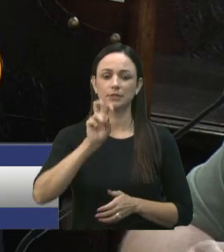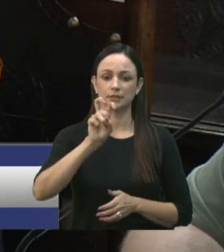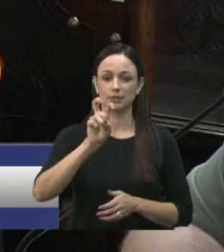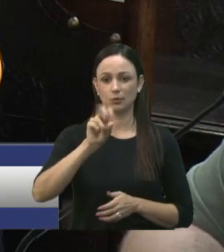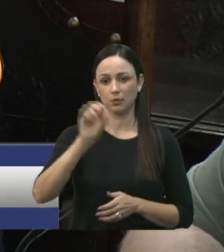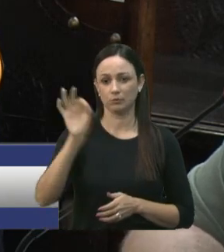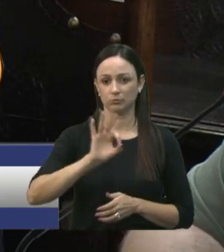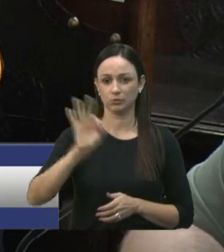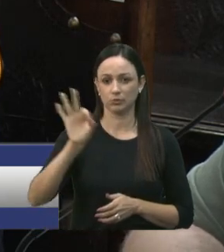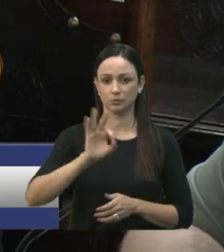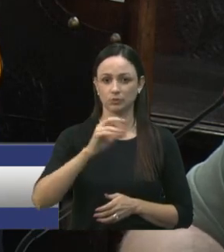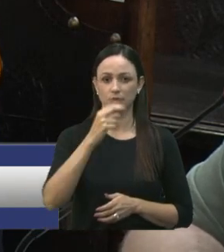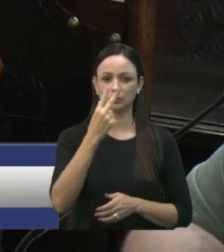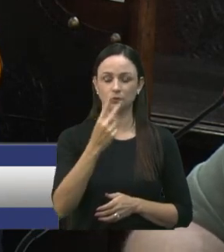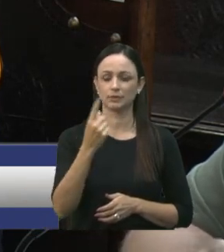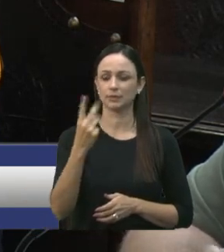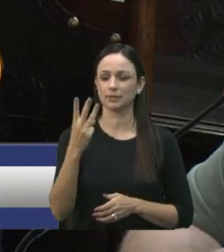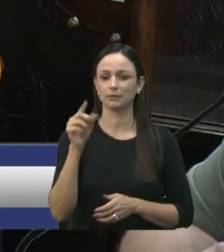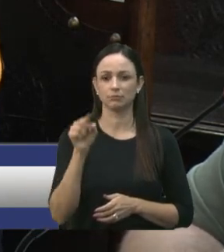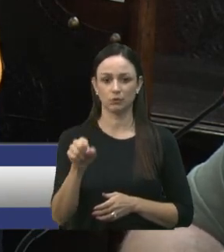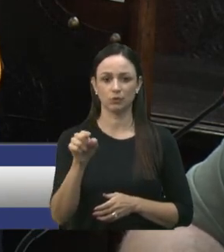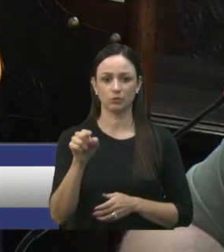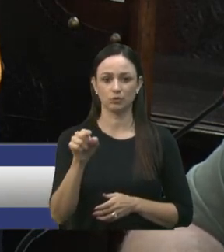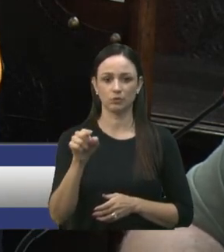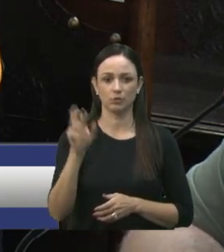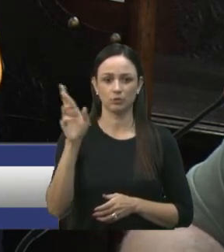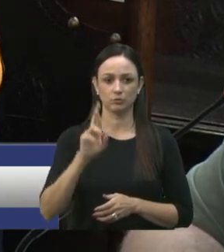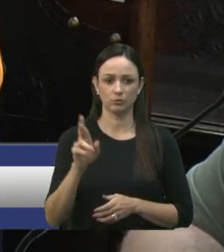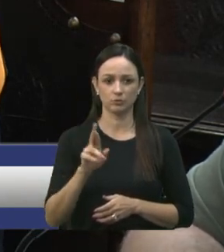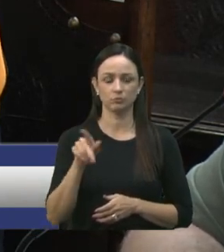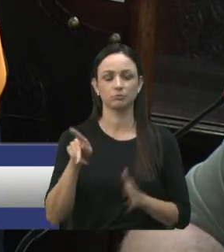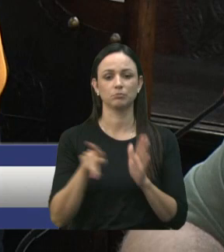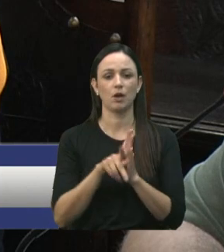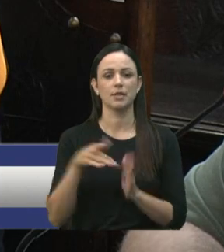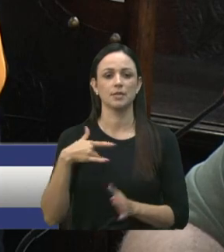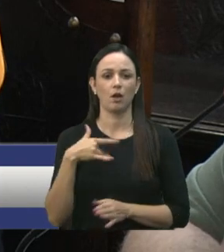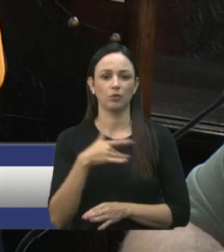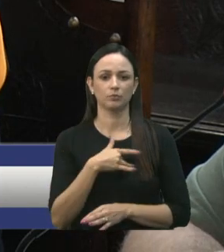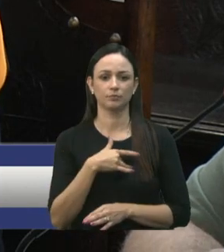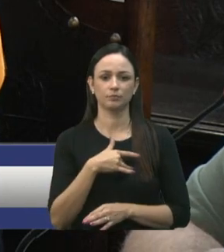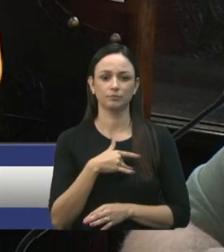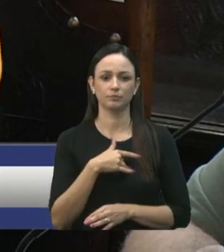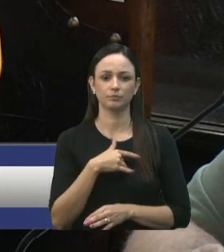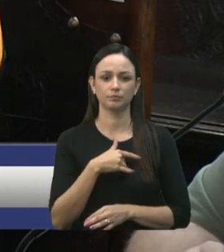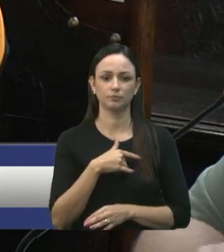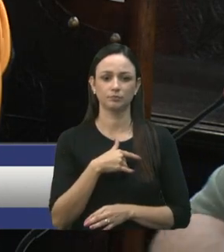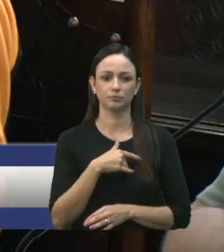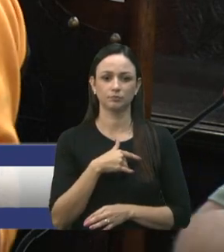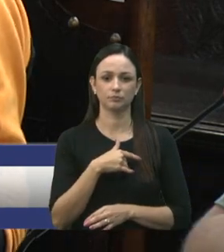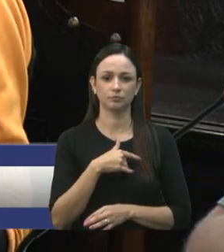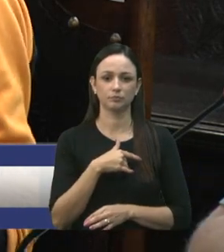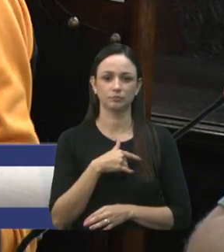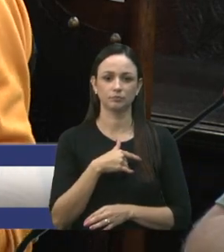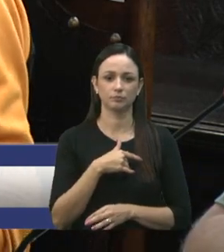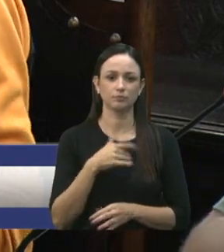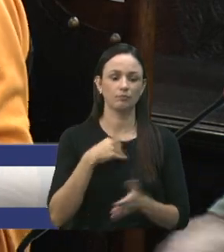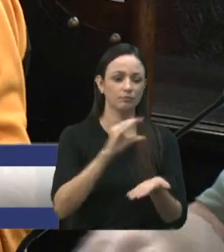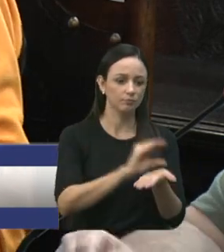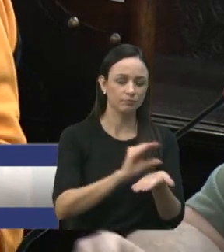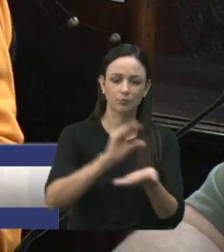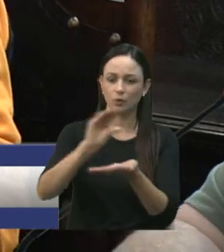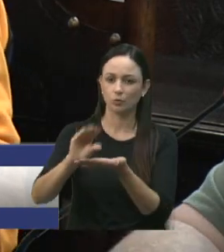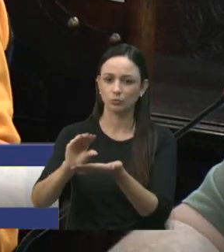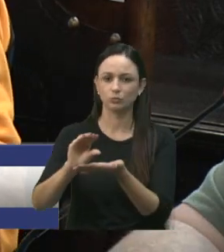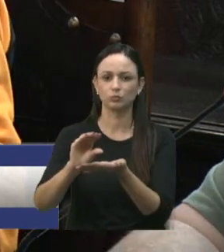50%, né, R$213 mil vai ter que ir para a saúde. E aí nós vamos tirar de algum lugar para destinar